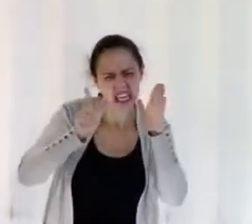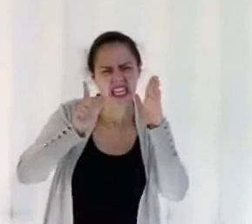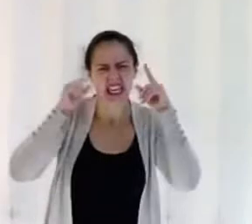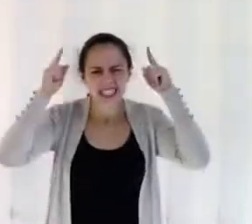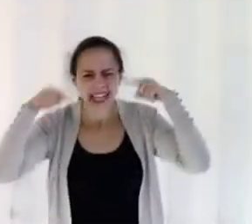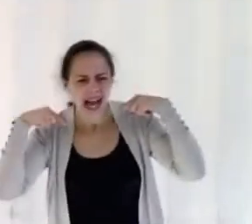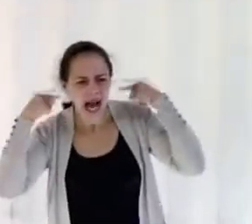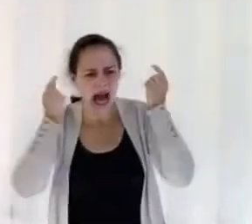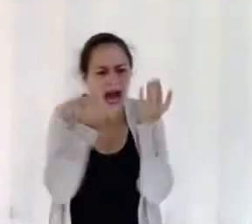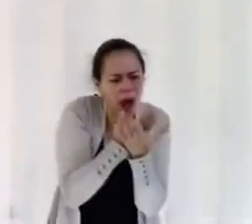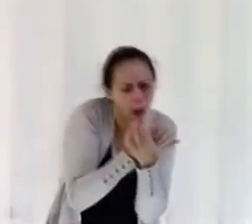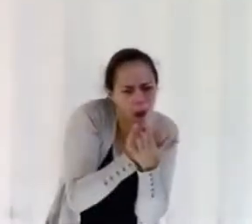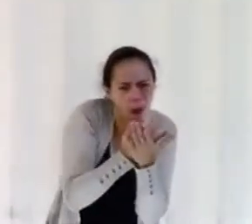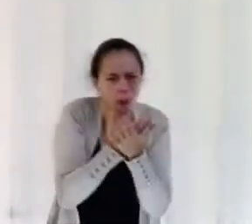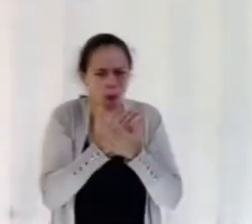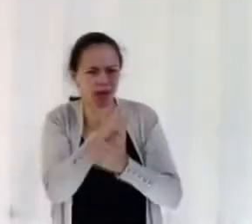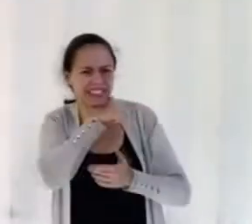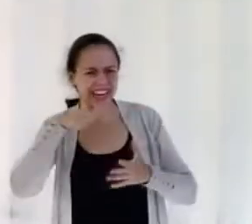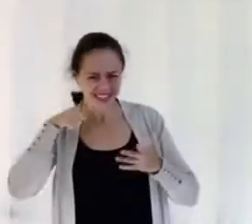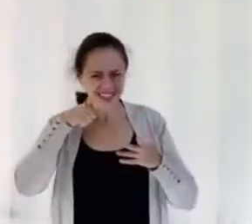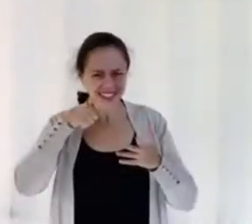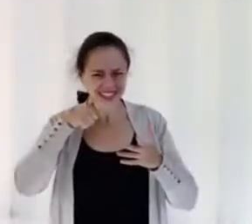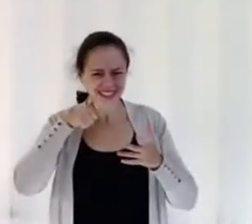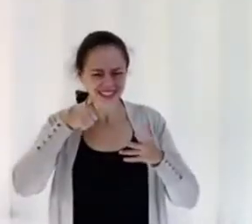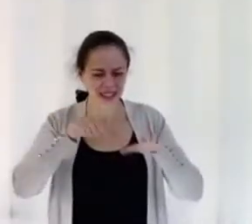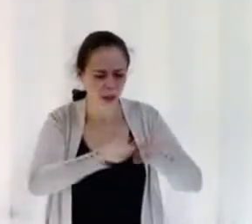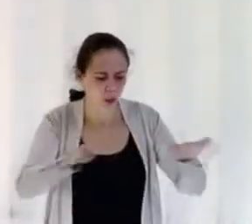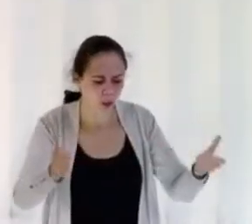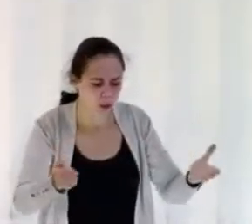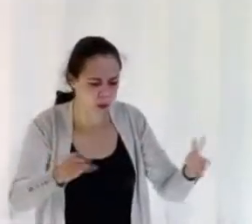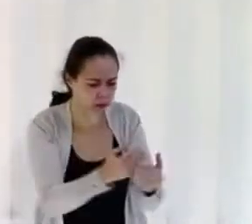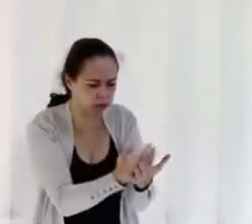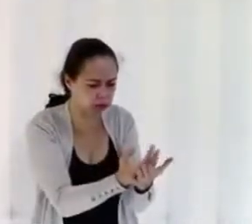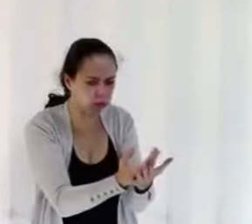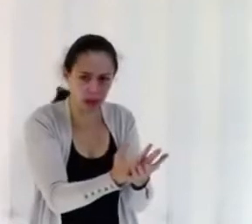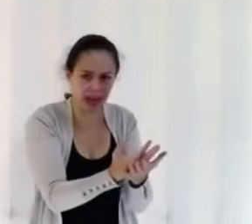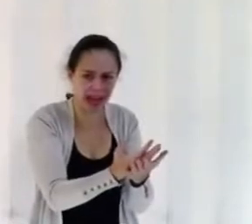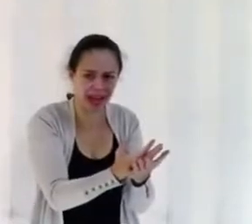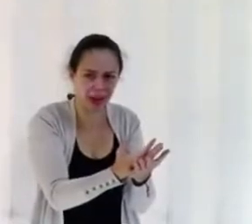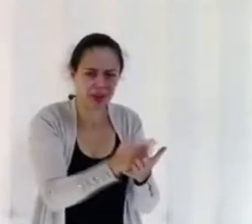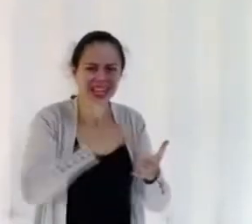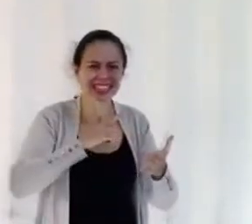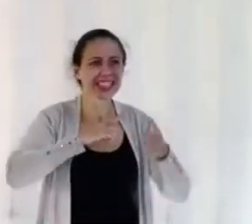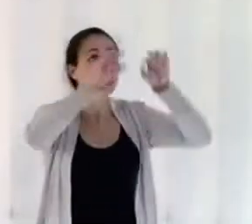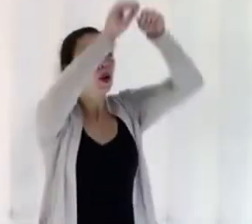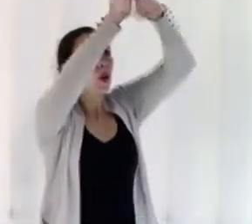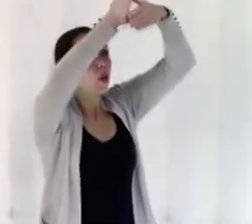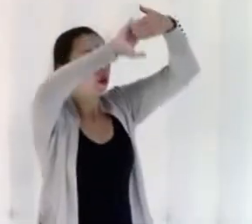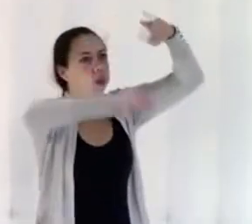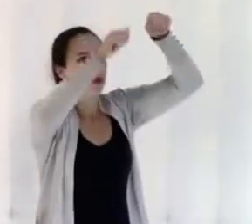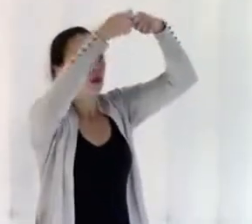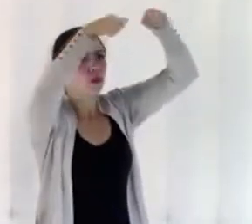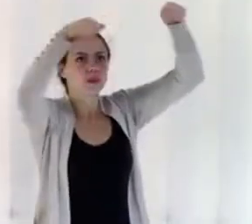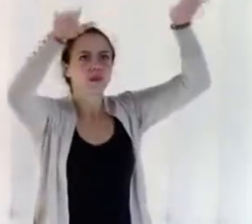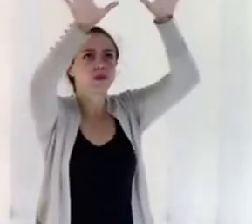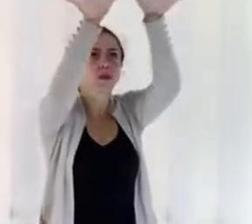era no judaísmo apenas prática do sacerdote. Agora nós fazemos parte do sacerdócio real,